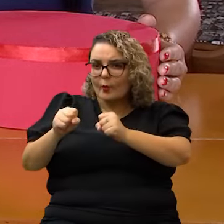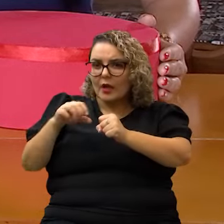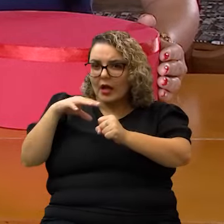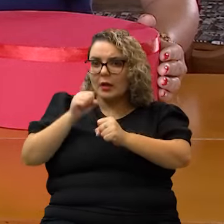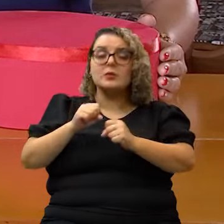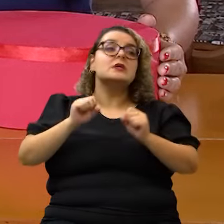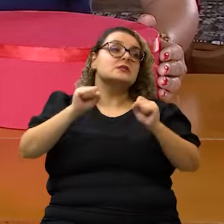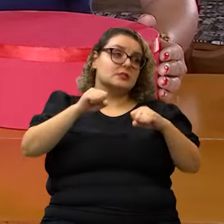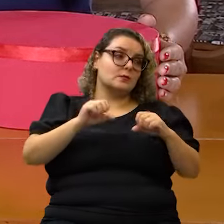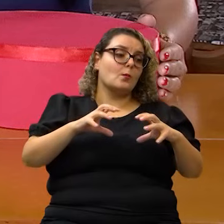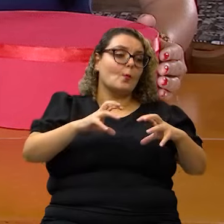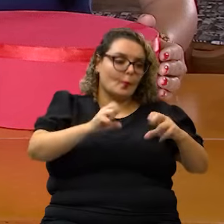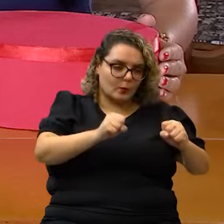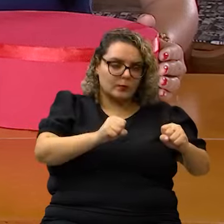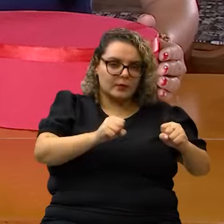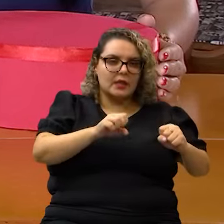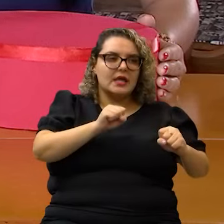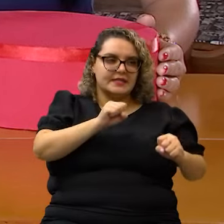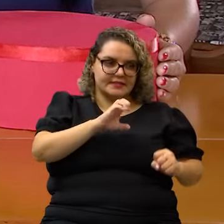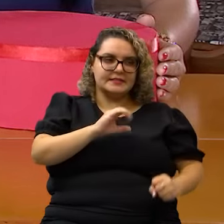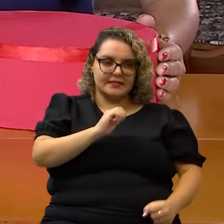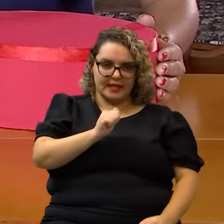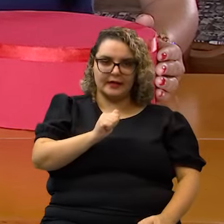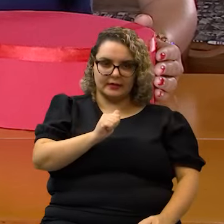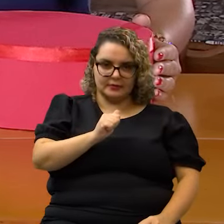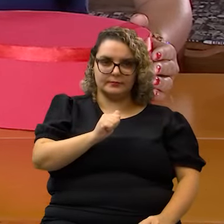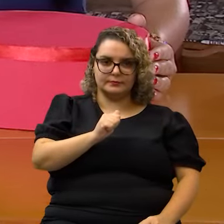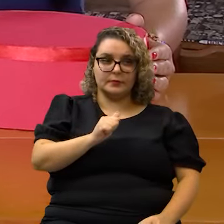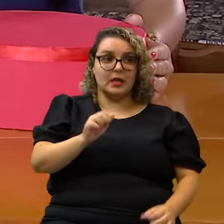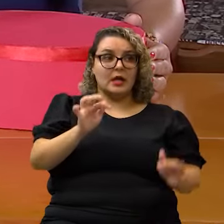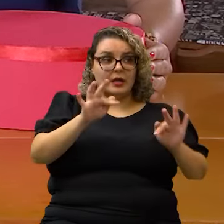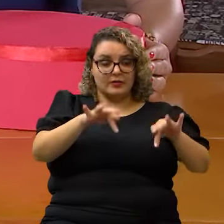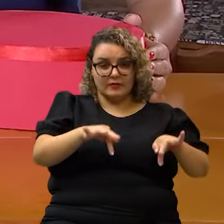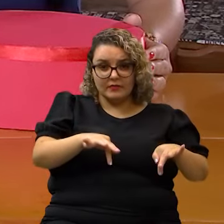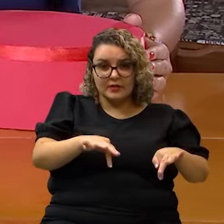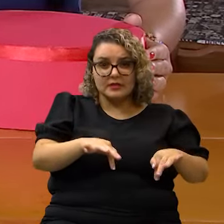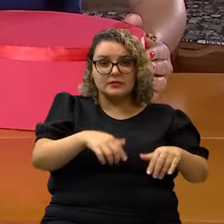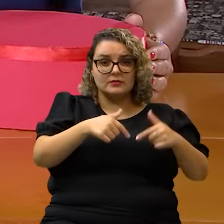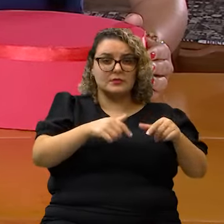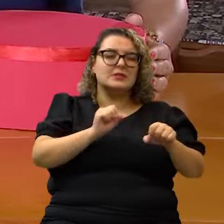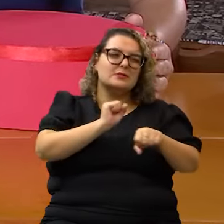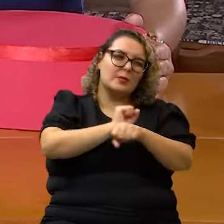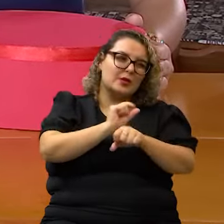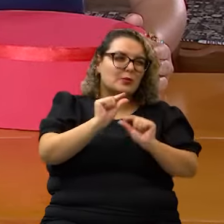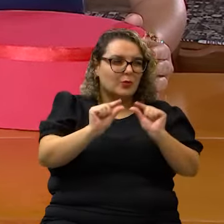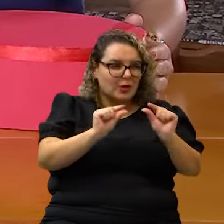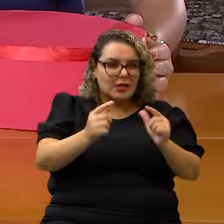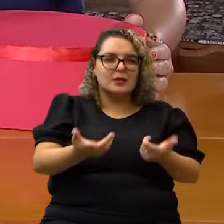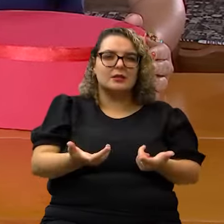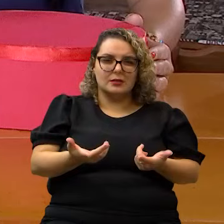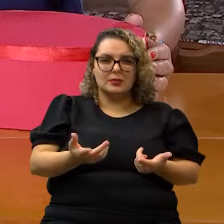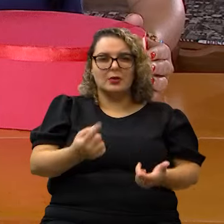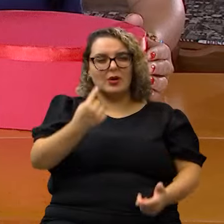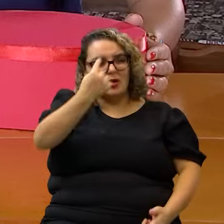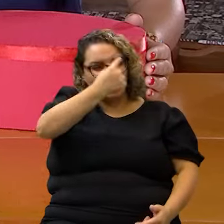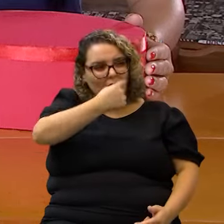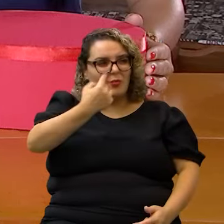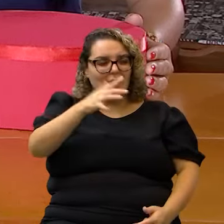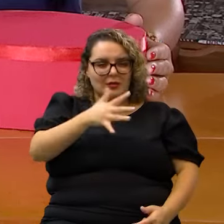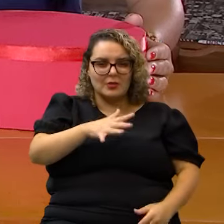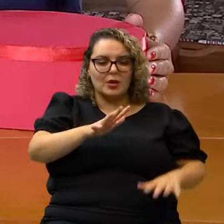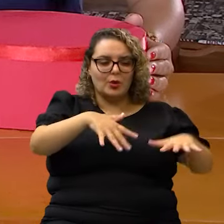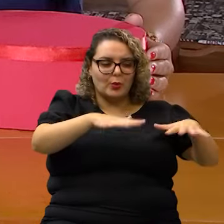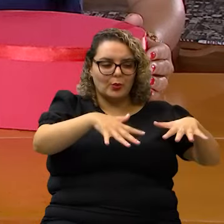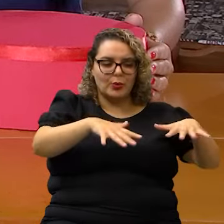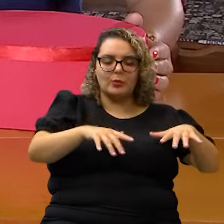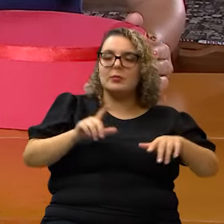cola de silicone? Ela seca. Ela seca, mas assim, terminando o trabalho, espera um pouquinho, né? Deixa pelo menos uma hora,